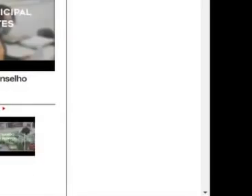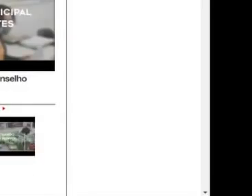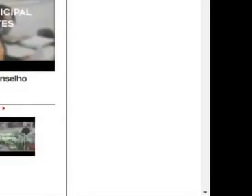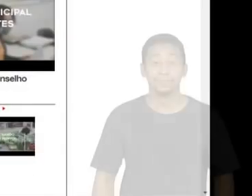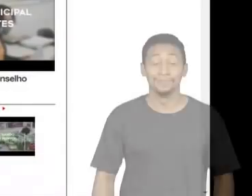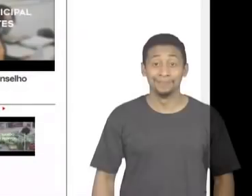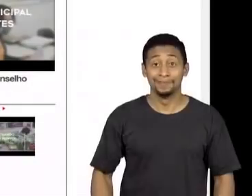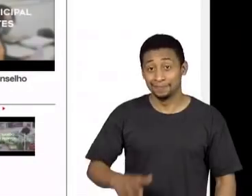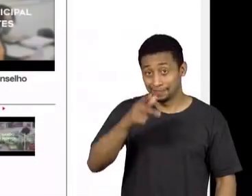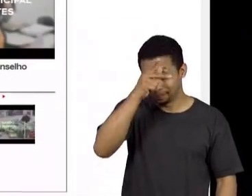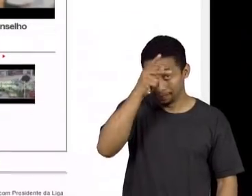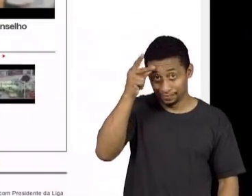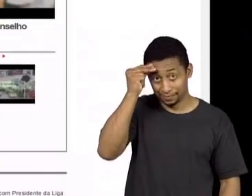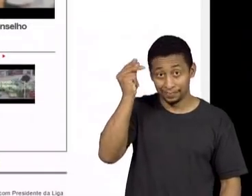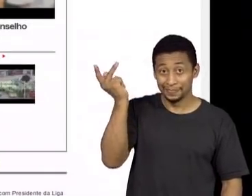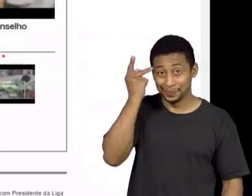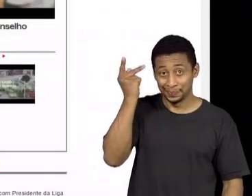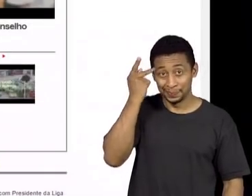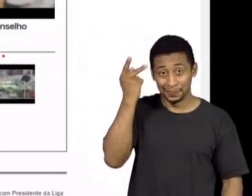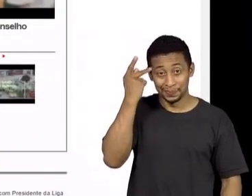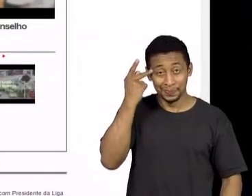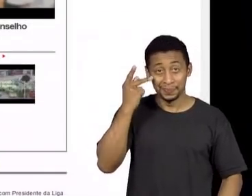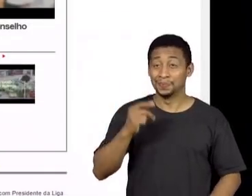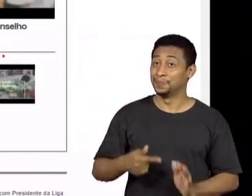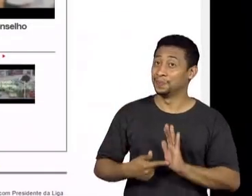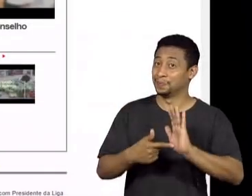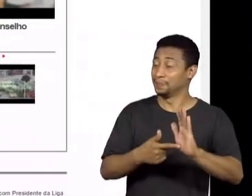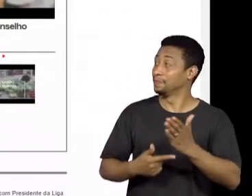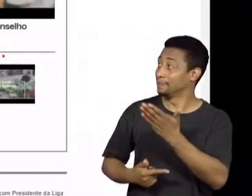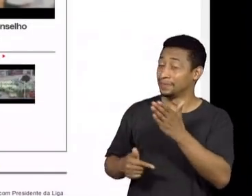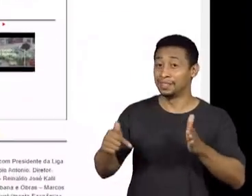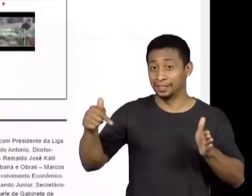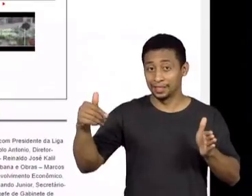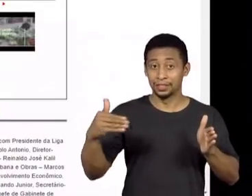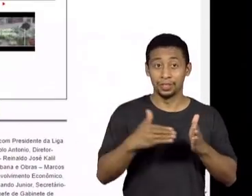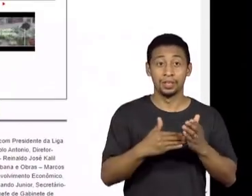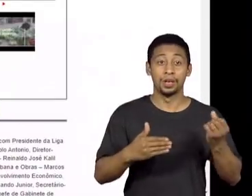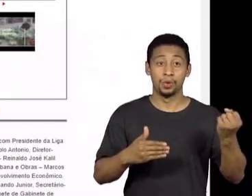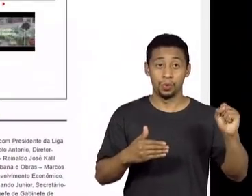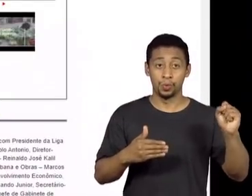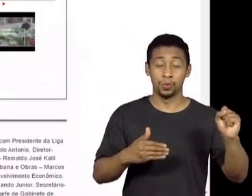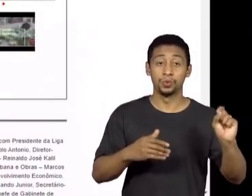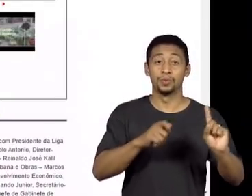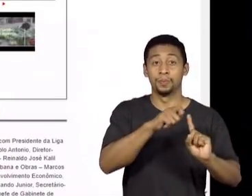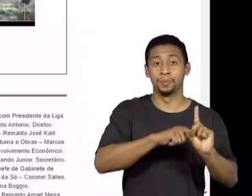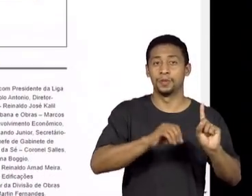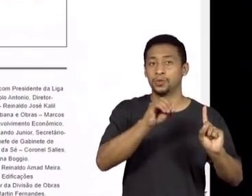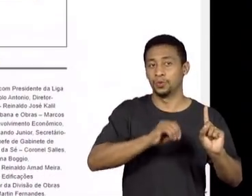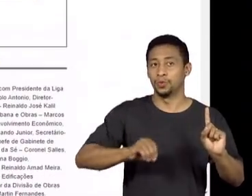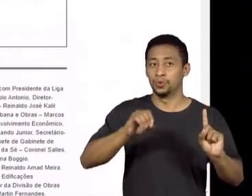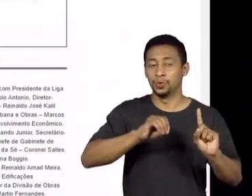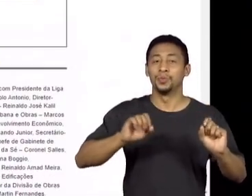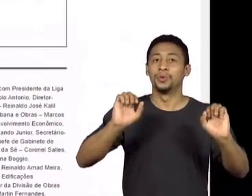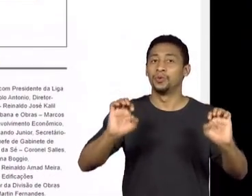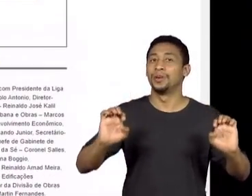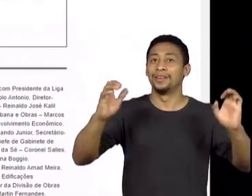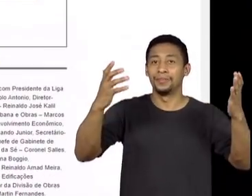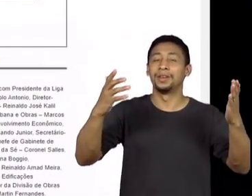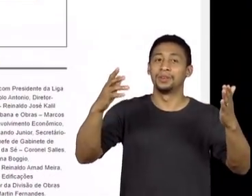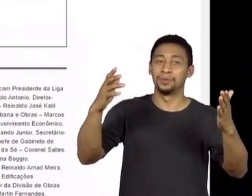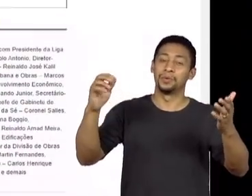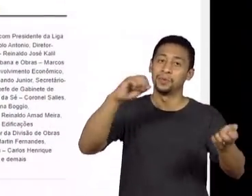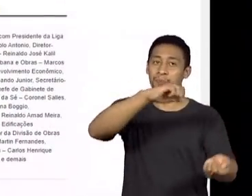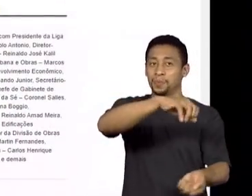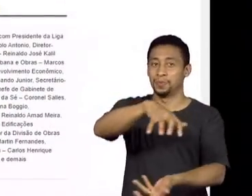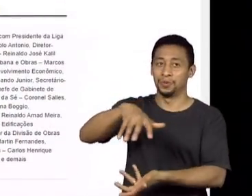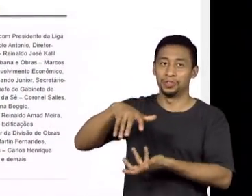A Prefeitura de São Paulo realiza nos dias 7 e 8 de outubro evento internacional Pré-COP26, a